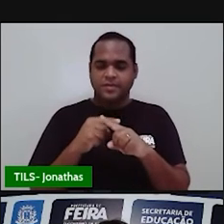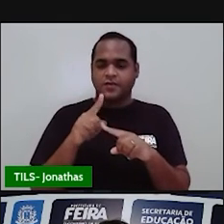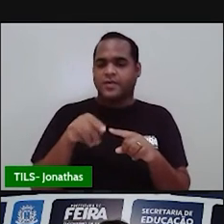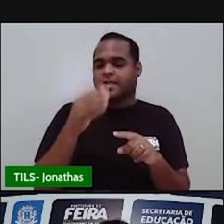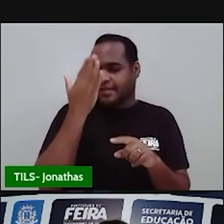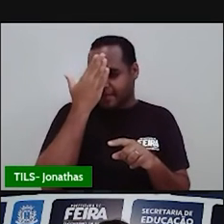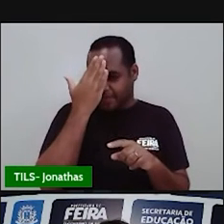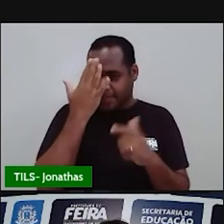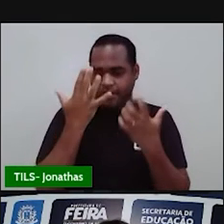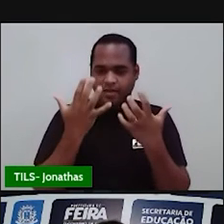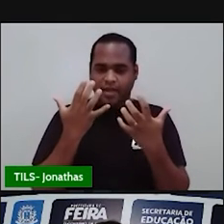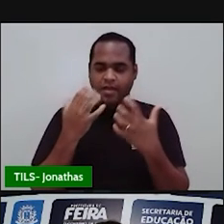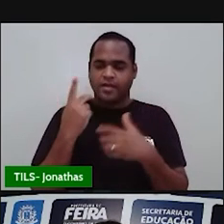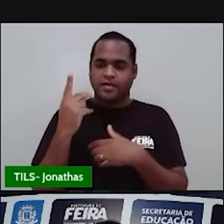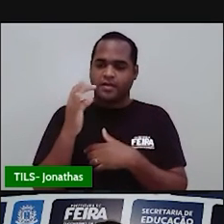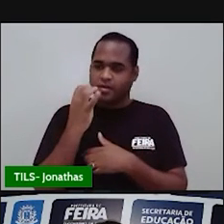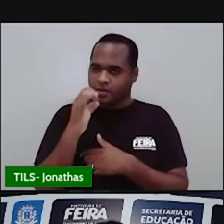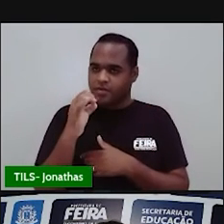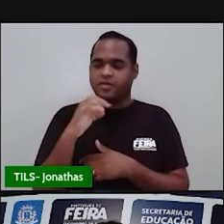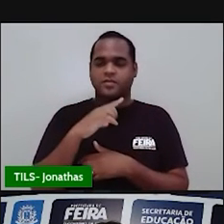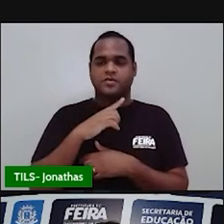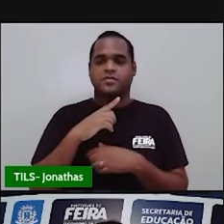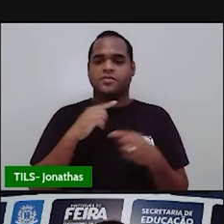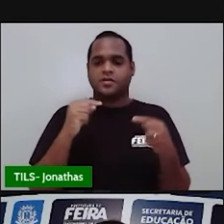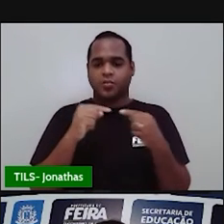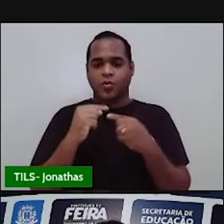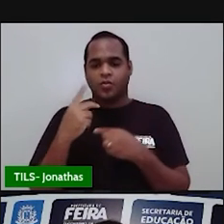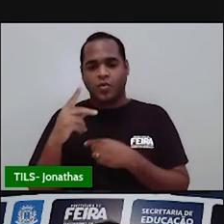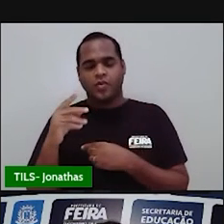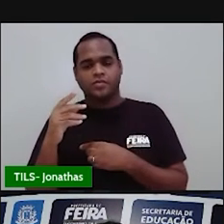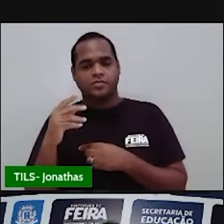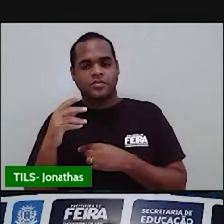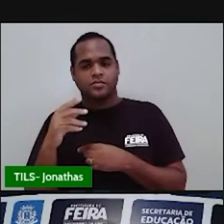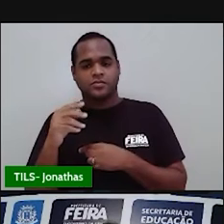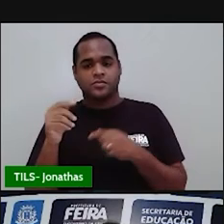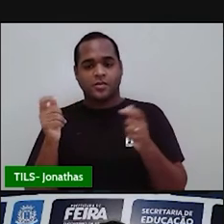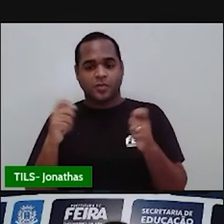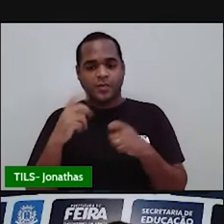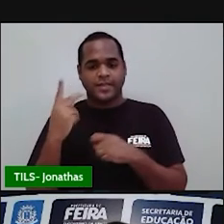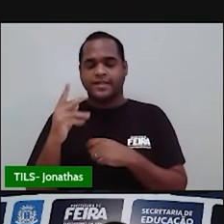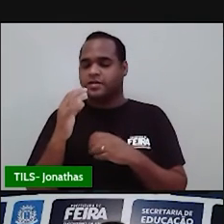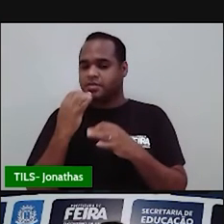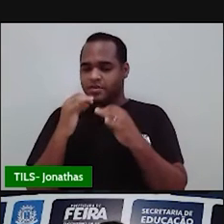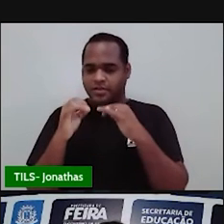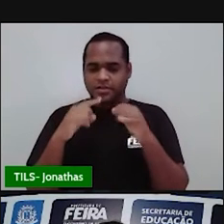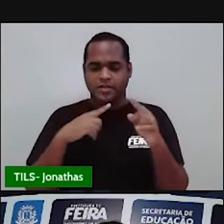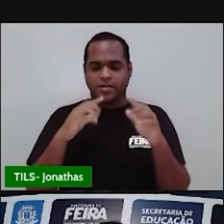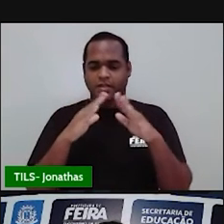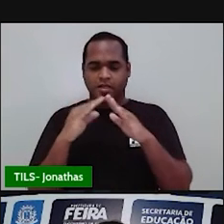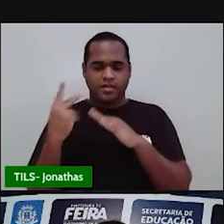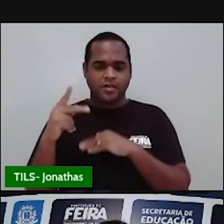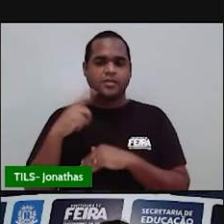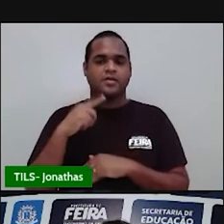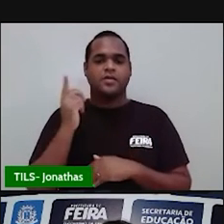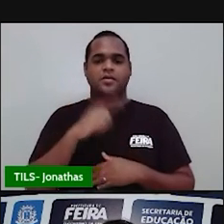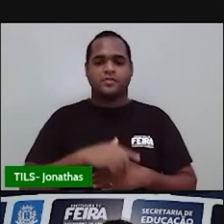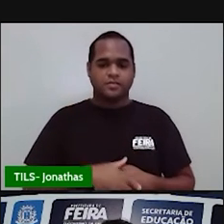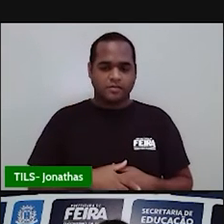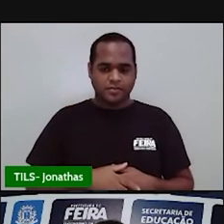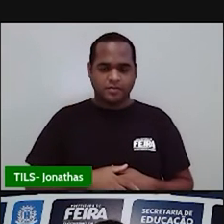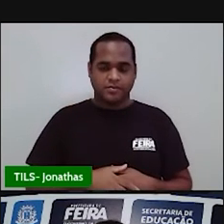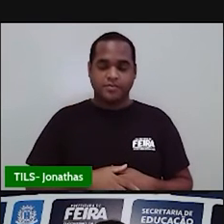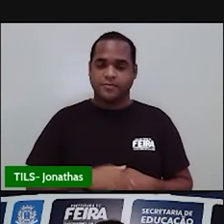quanto um eletrônico, um eletrodoméstico ou uma lâmpada está consumindo energia elétrica na sua casa, você